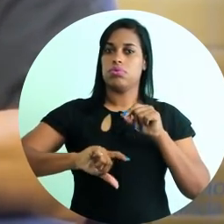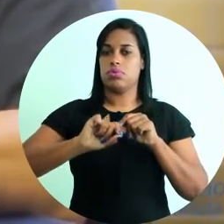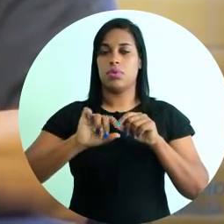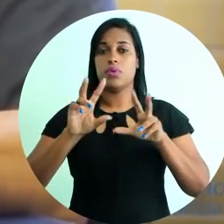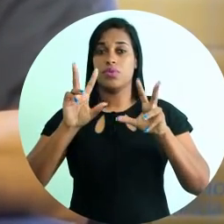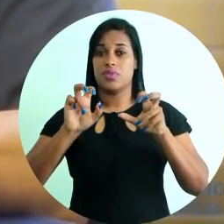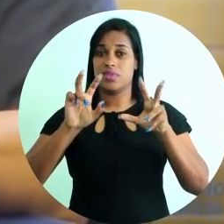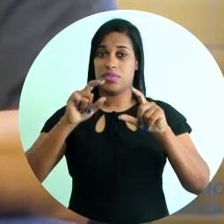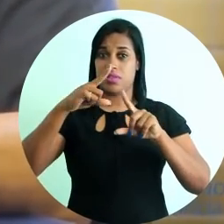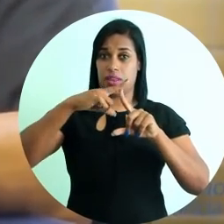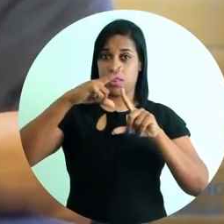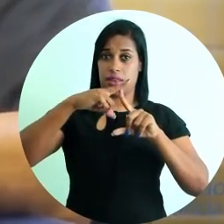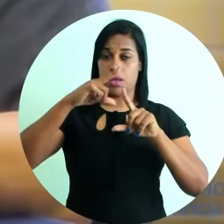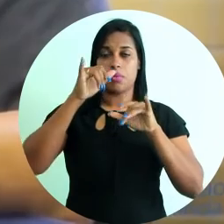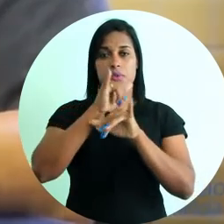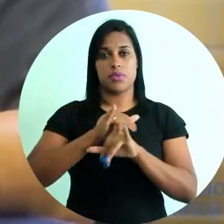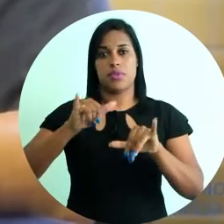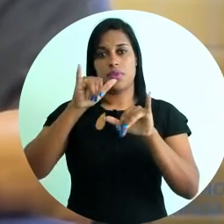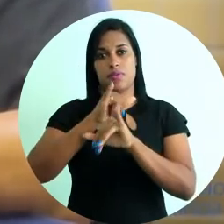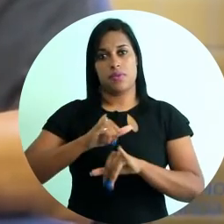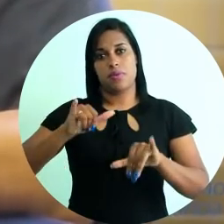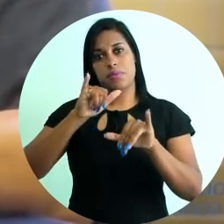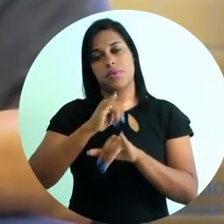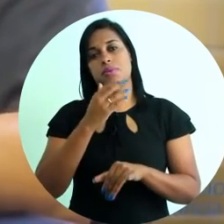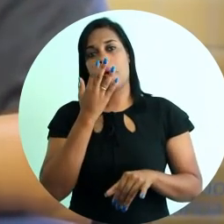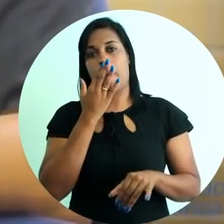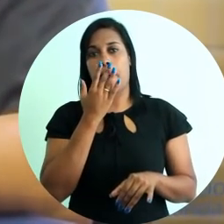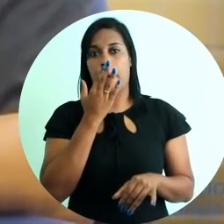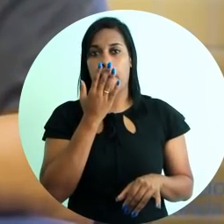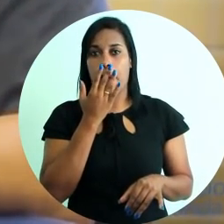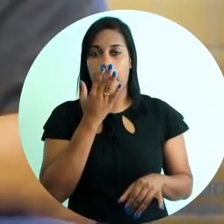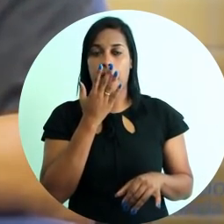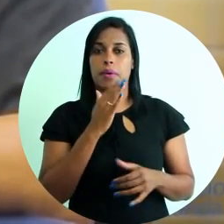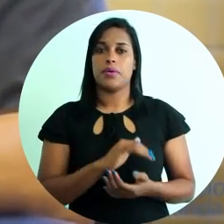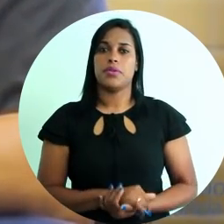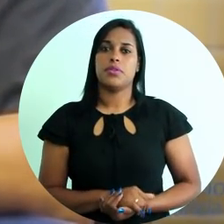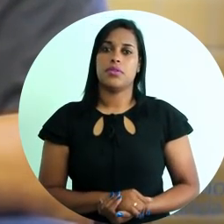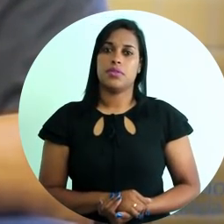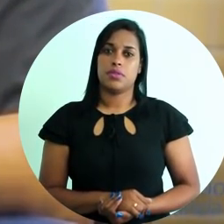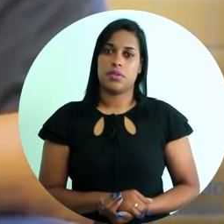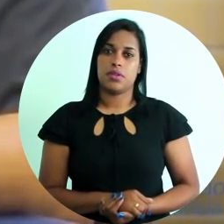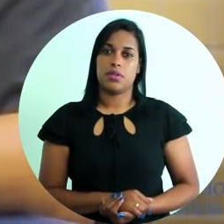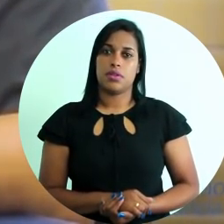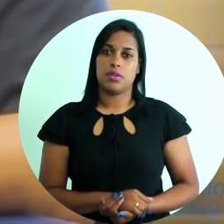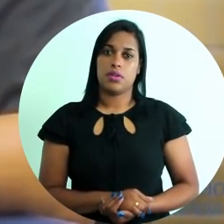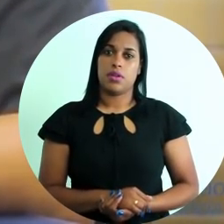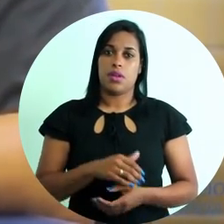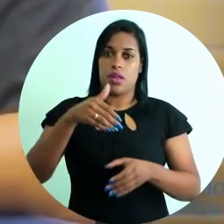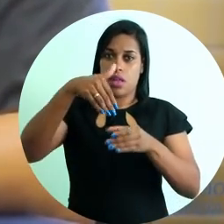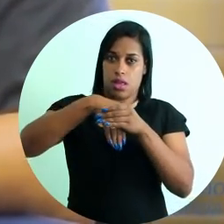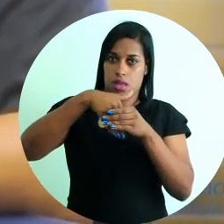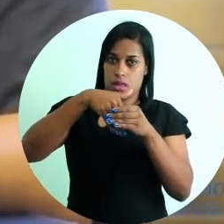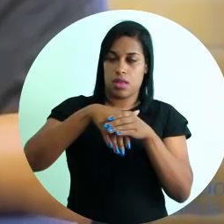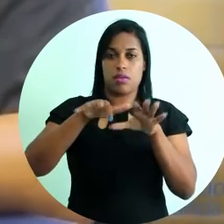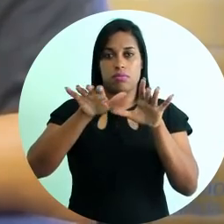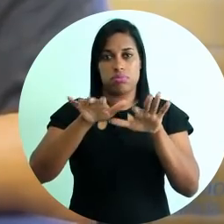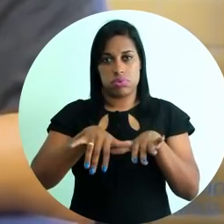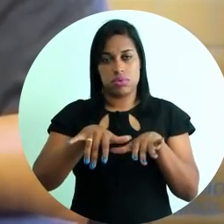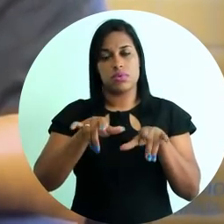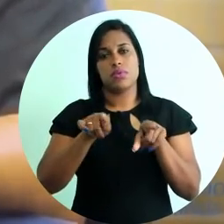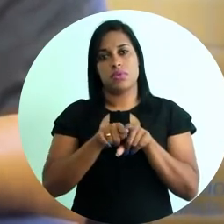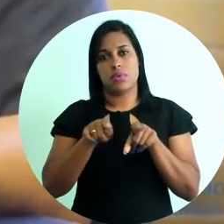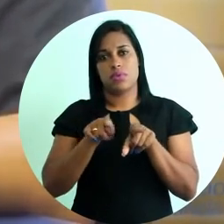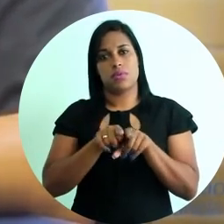de armazenamento, pelo menos as informações relacionadas a cores, elas são armazenadas nos arquivos digitais em dois